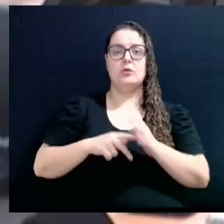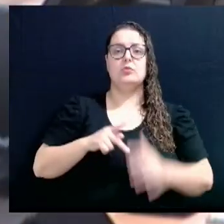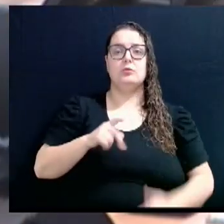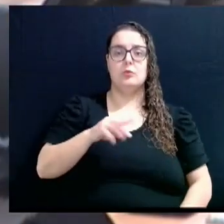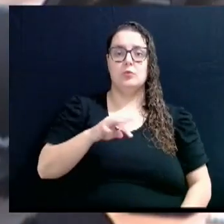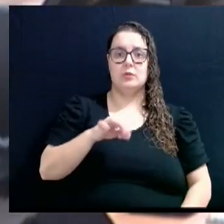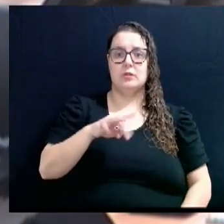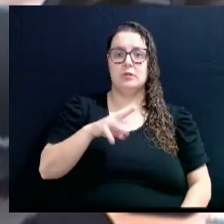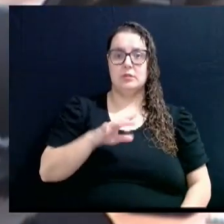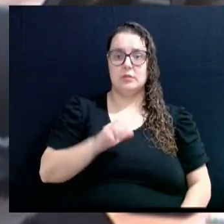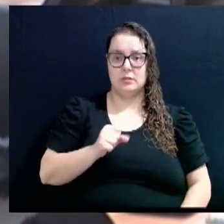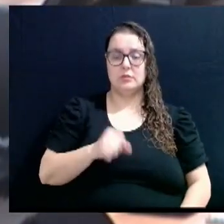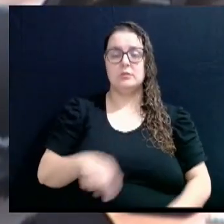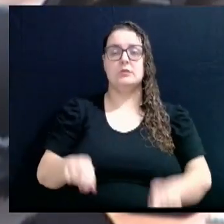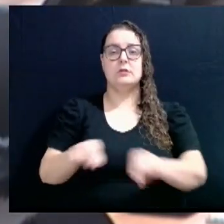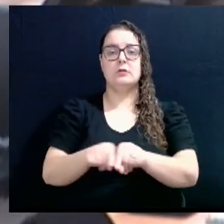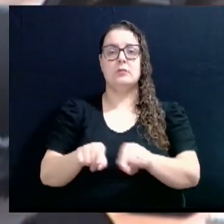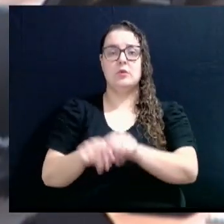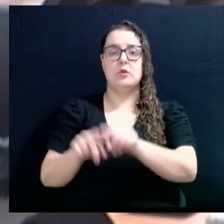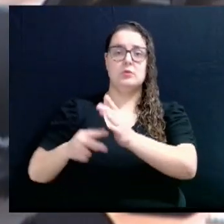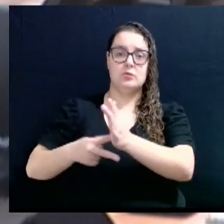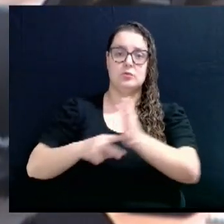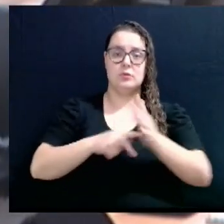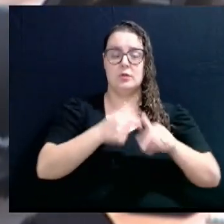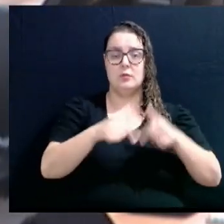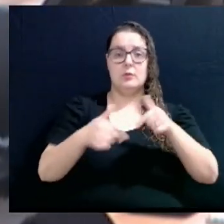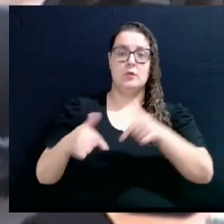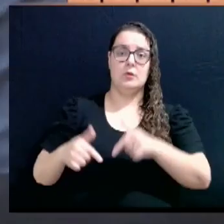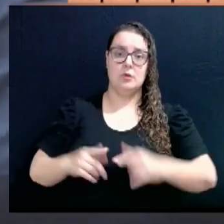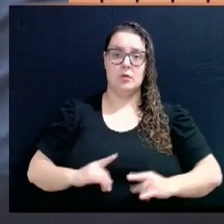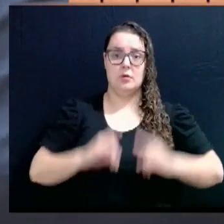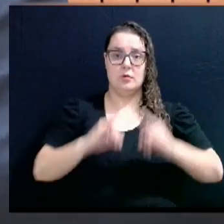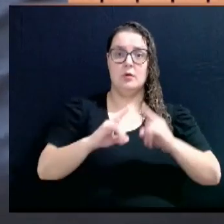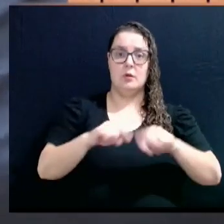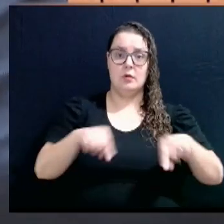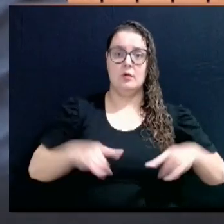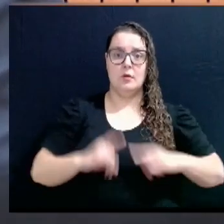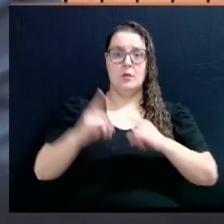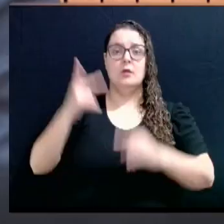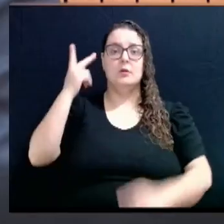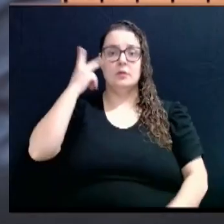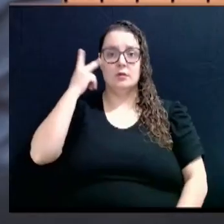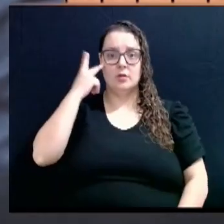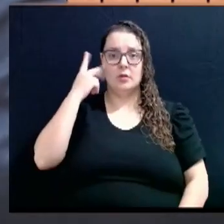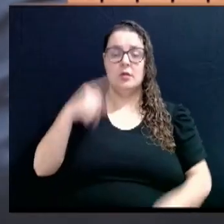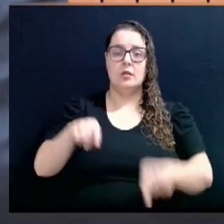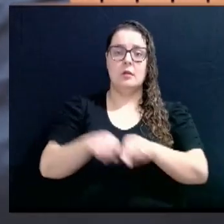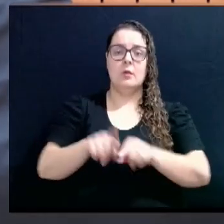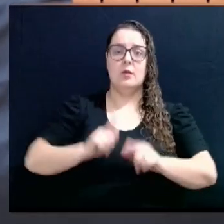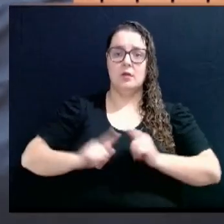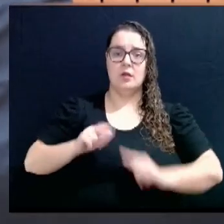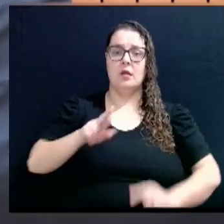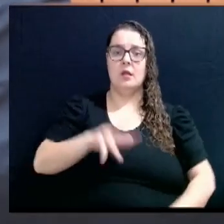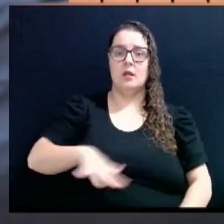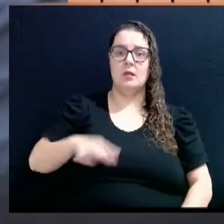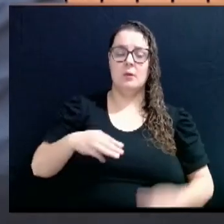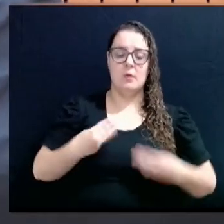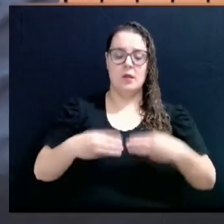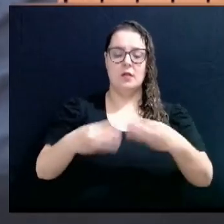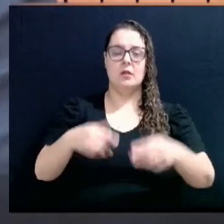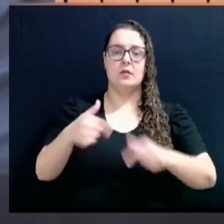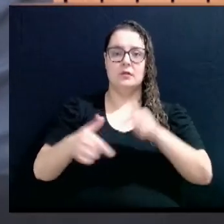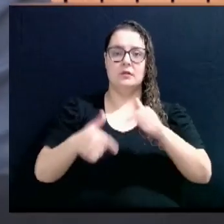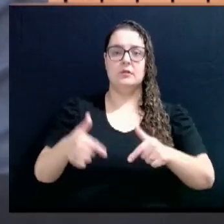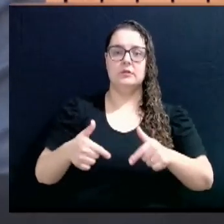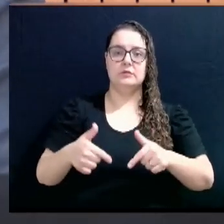e também do Sindicato dos Trabalhadores em Edifícios e Condomínios de São Paulo, além do gerente regional do Ministério do Trabalho e Emprego em